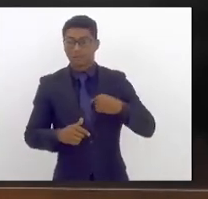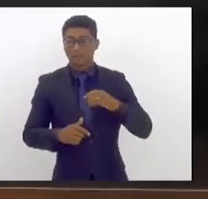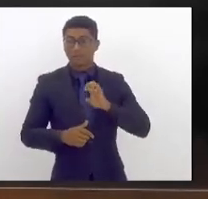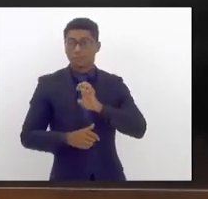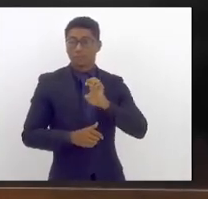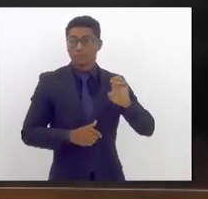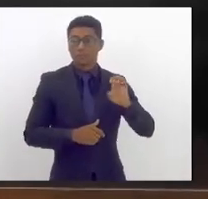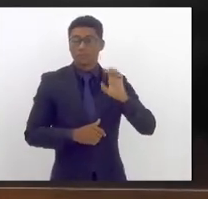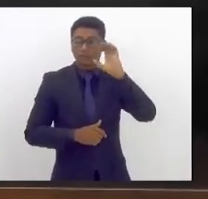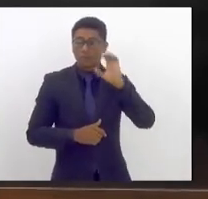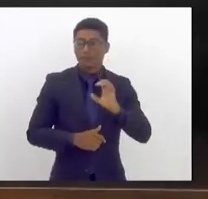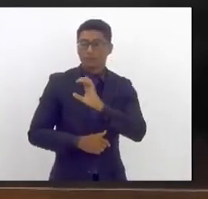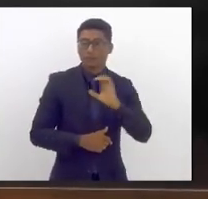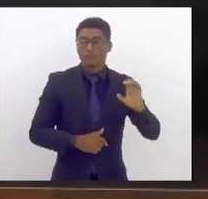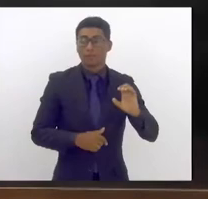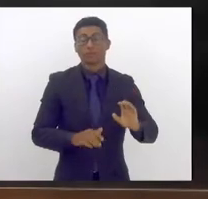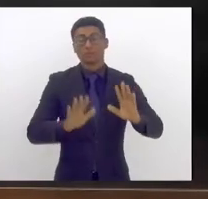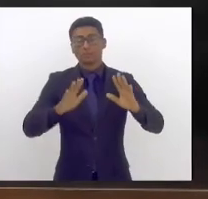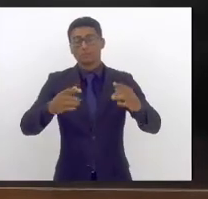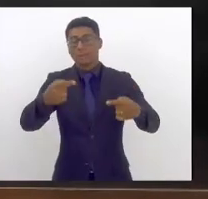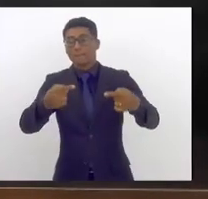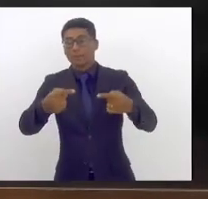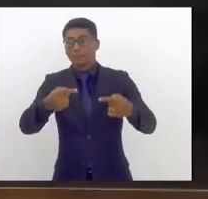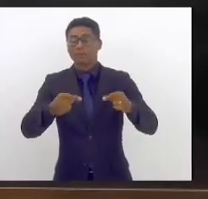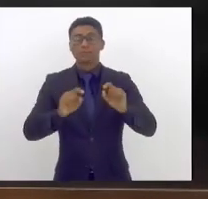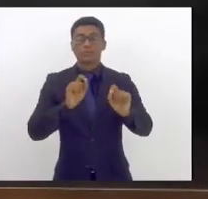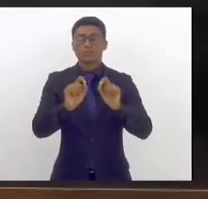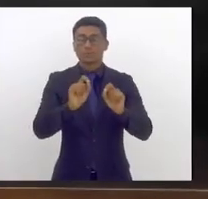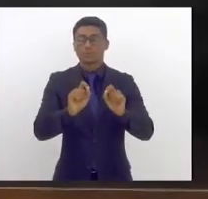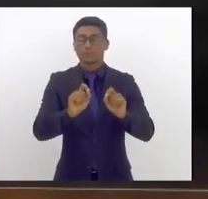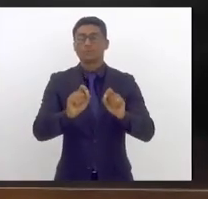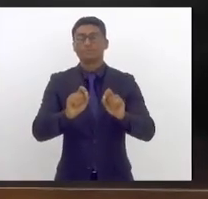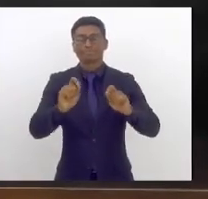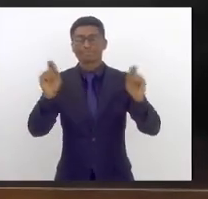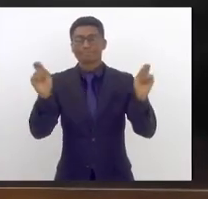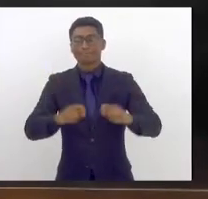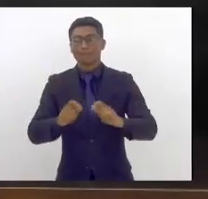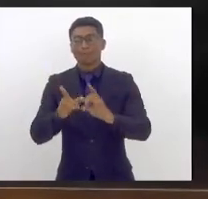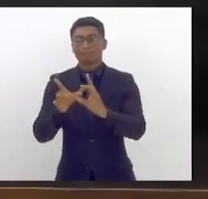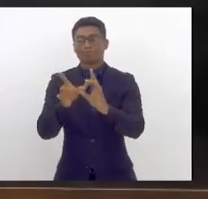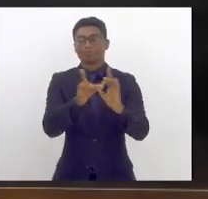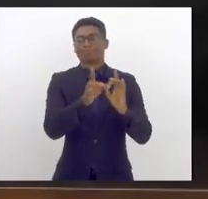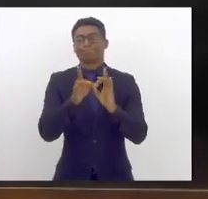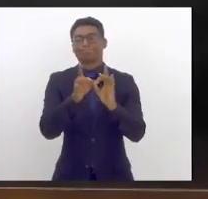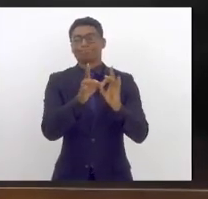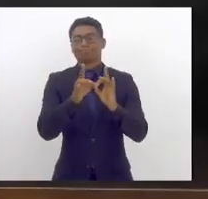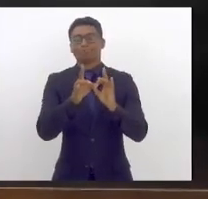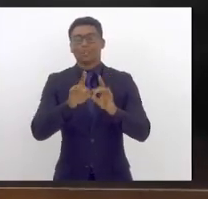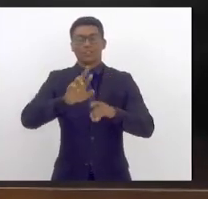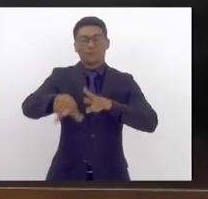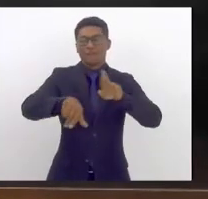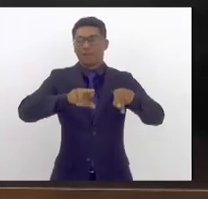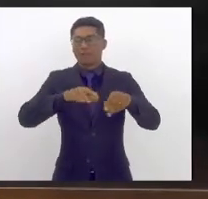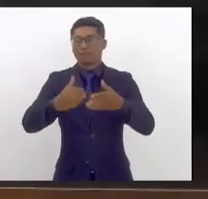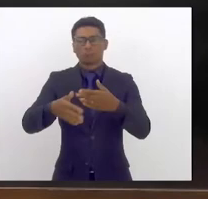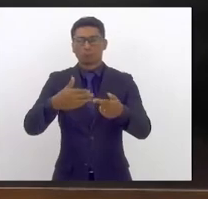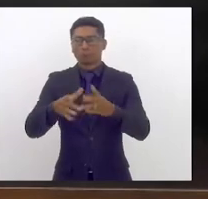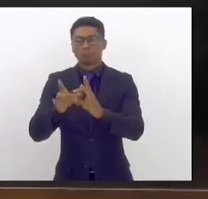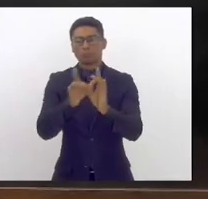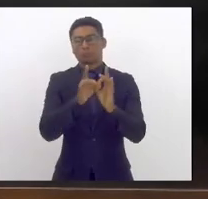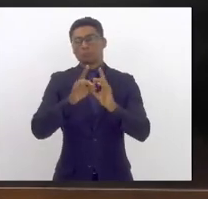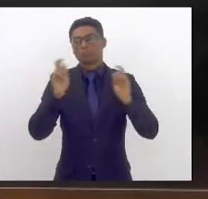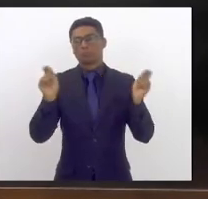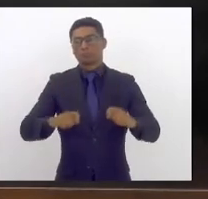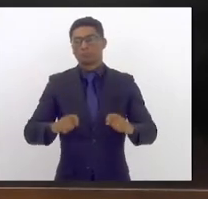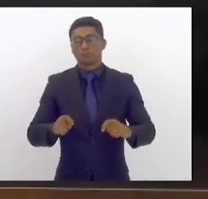católica enfim a política é isso a política pode conviver com as diferenças o que